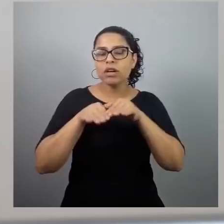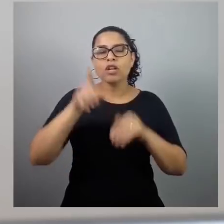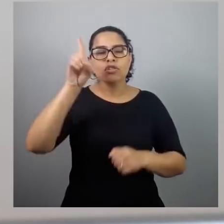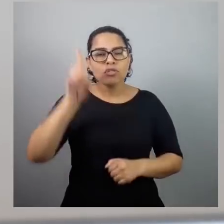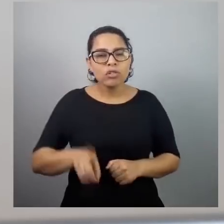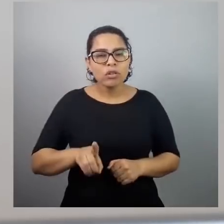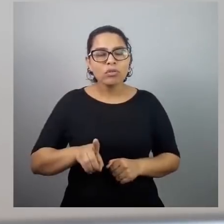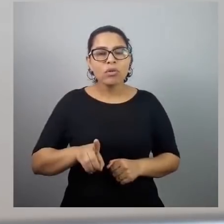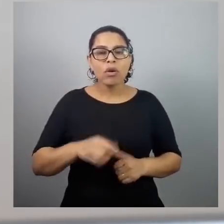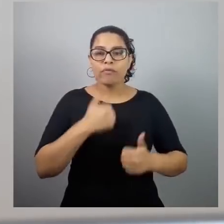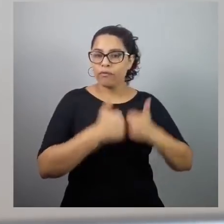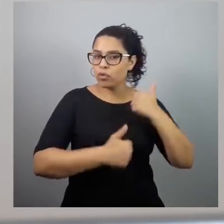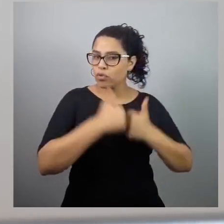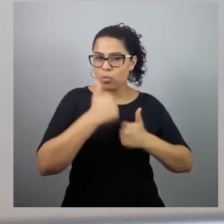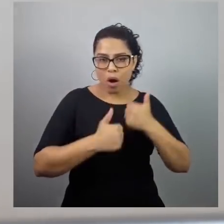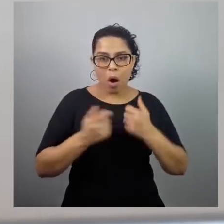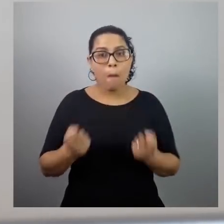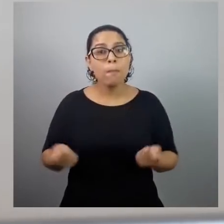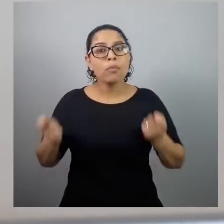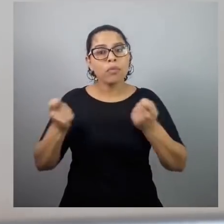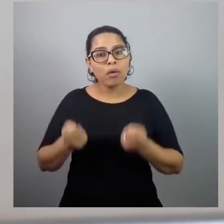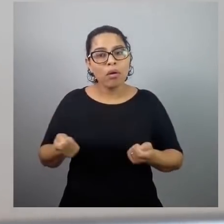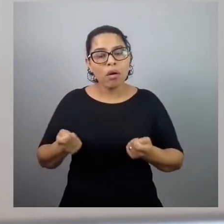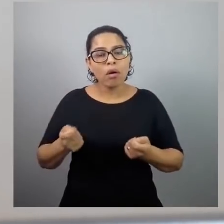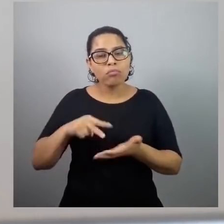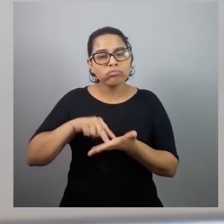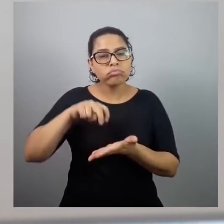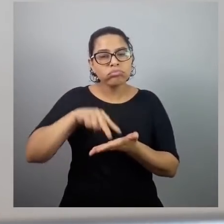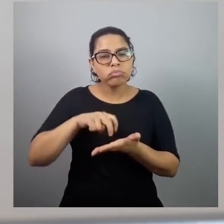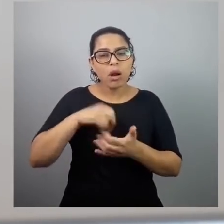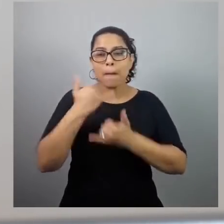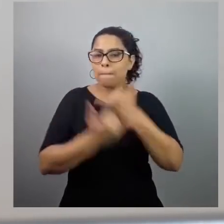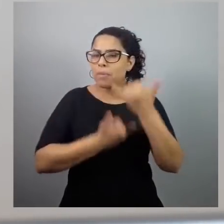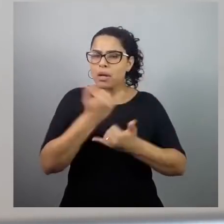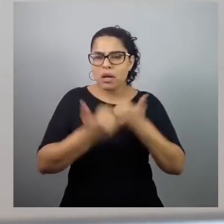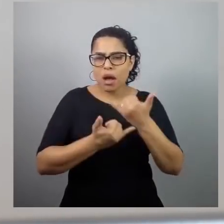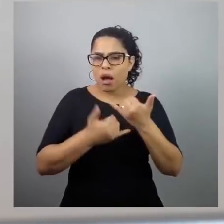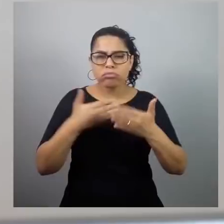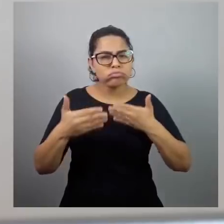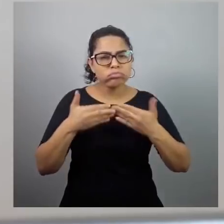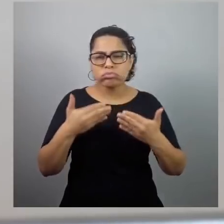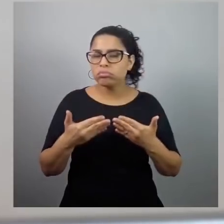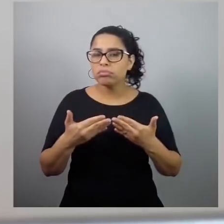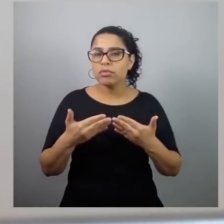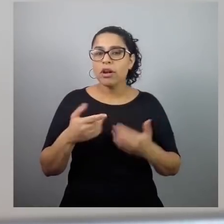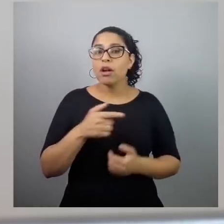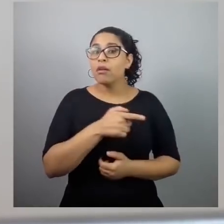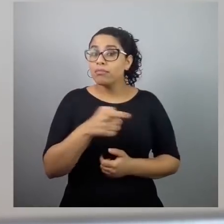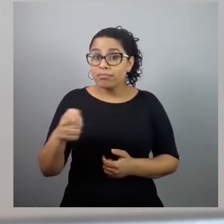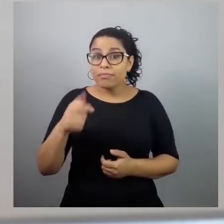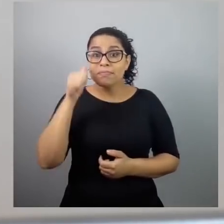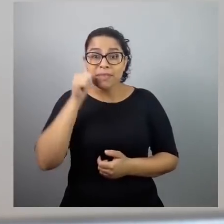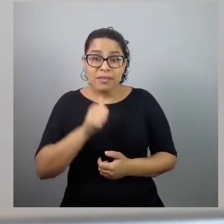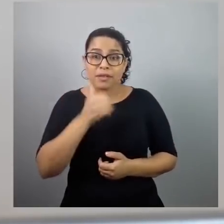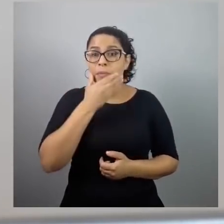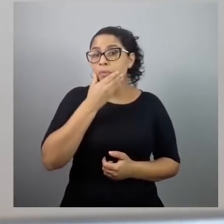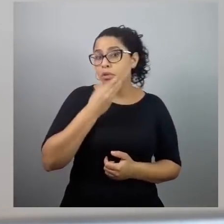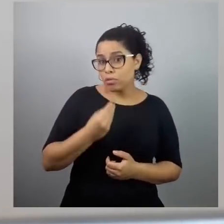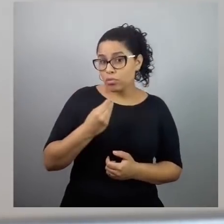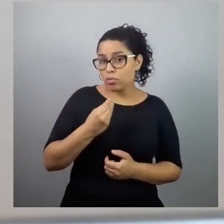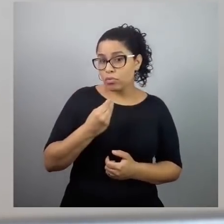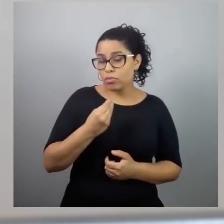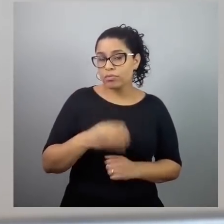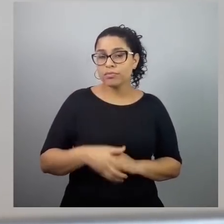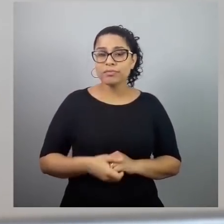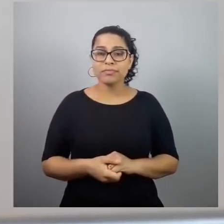mesmos direitos, seja para jogar futebol, para pular corda, para brincar de peão, seja lá o que for. Seja você